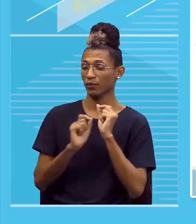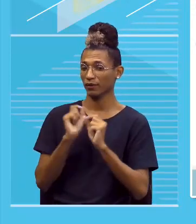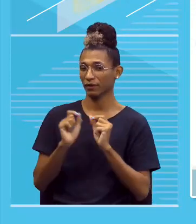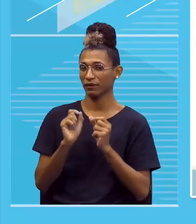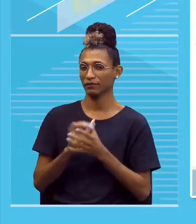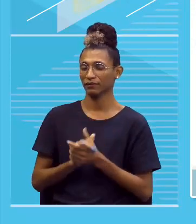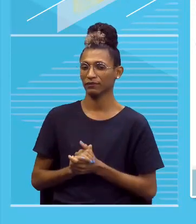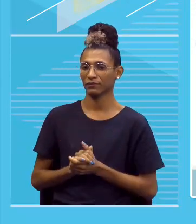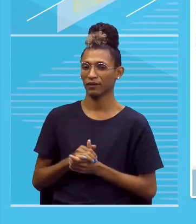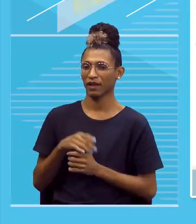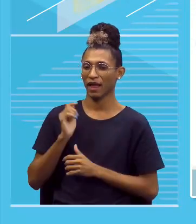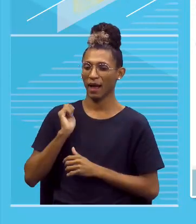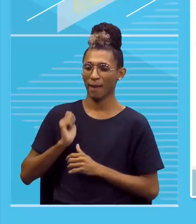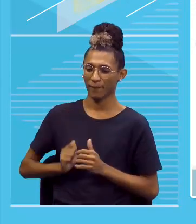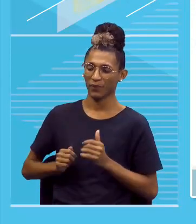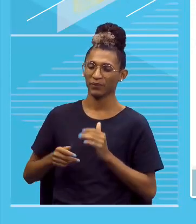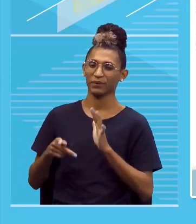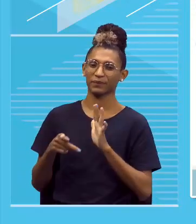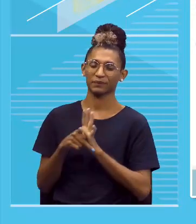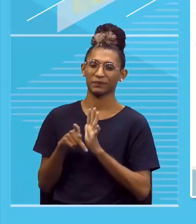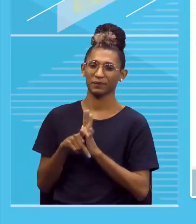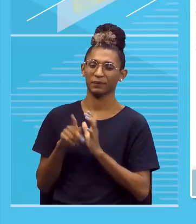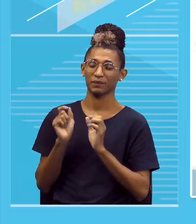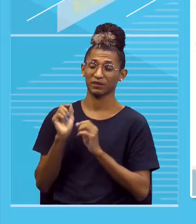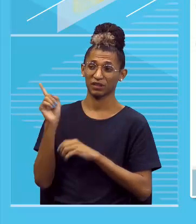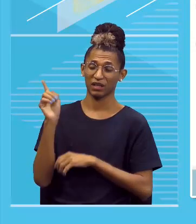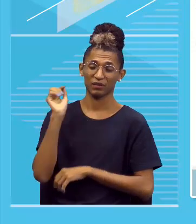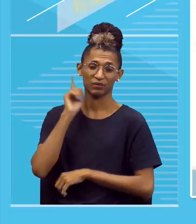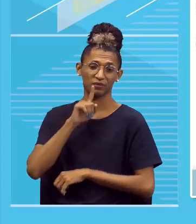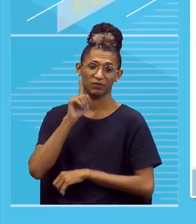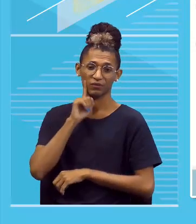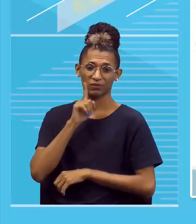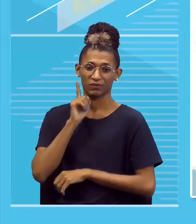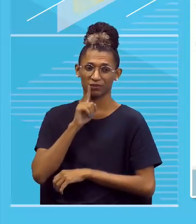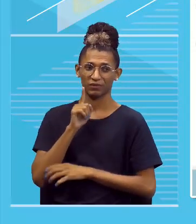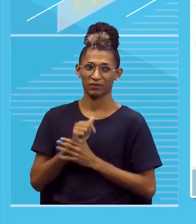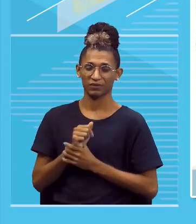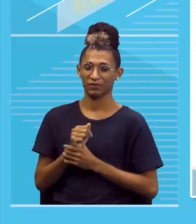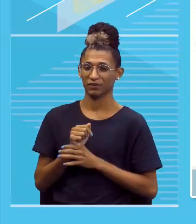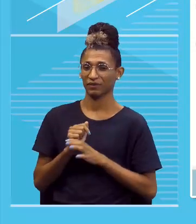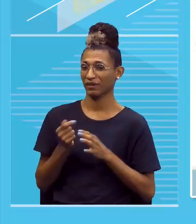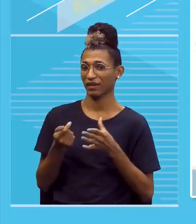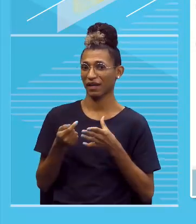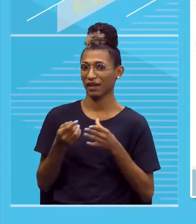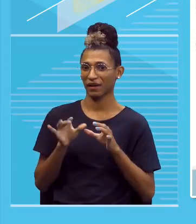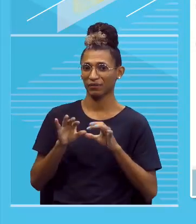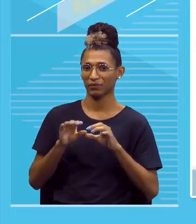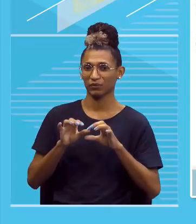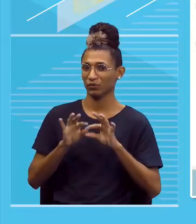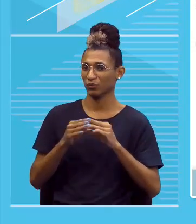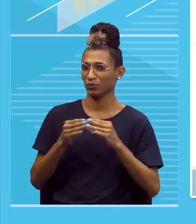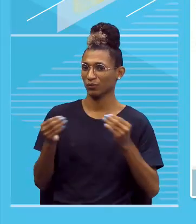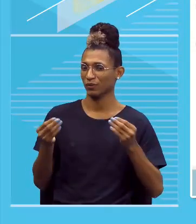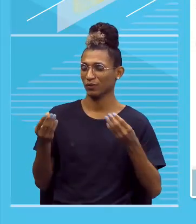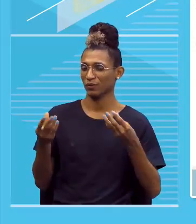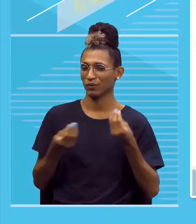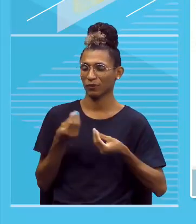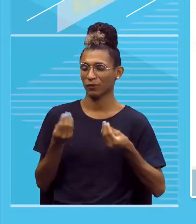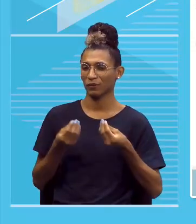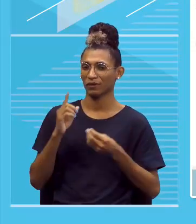a bolsa de Nova York Estados Unidos quebrou os Estados Unidos